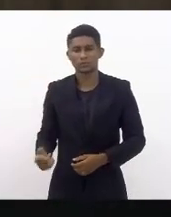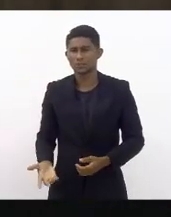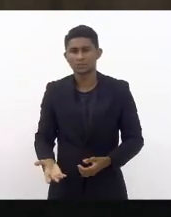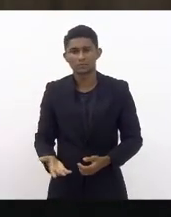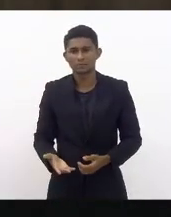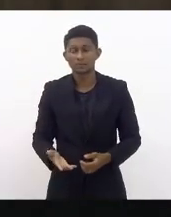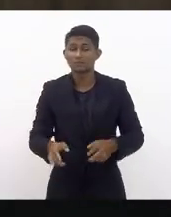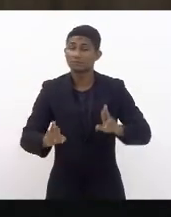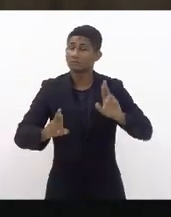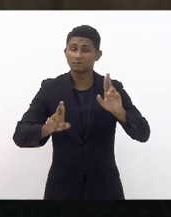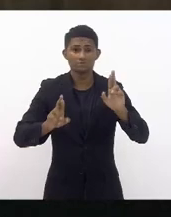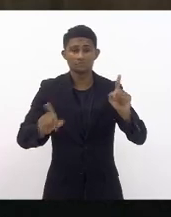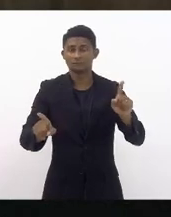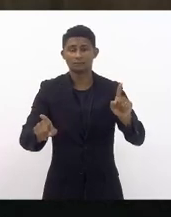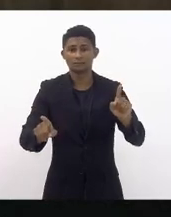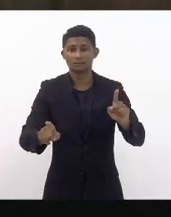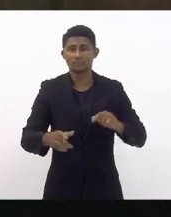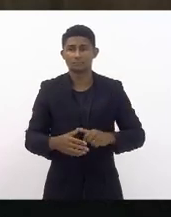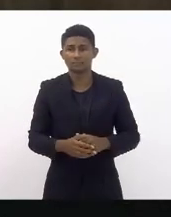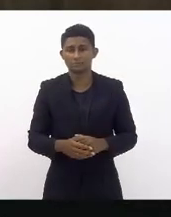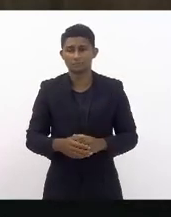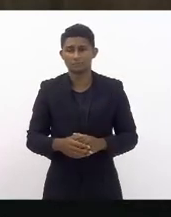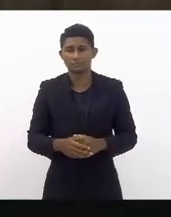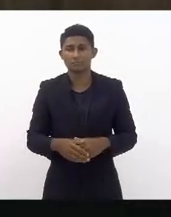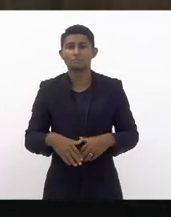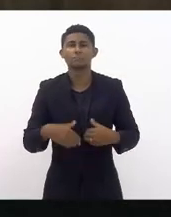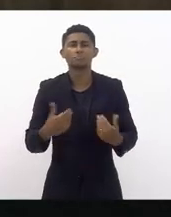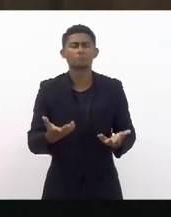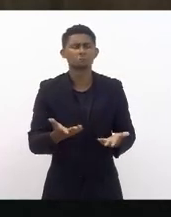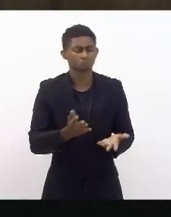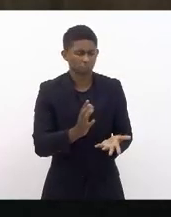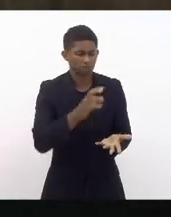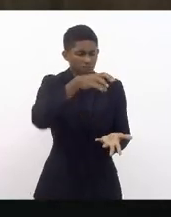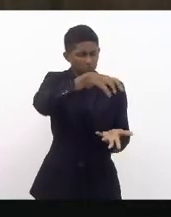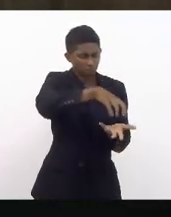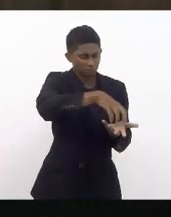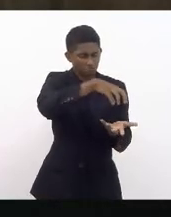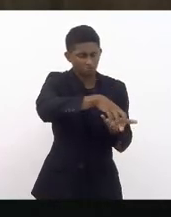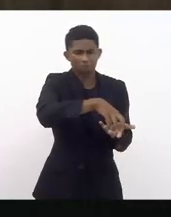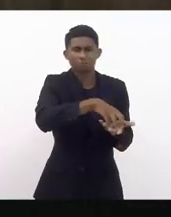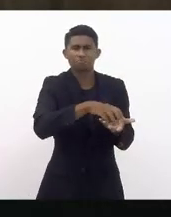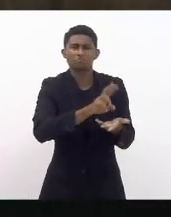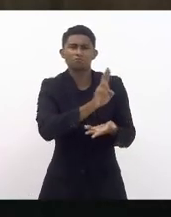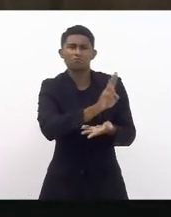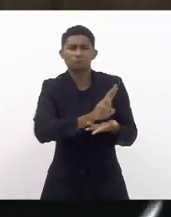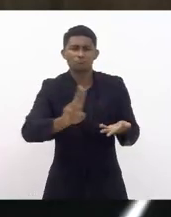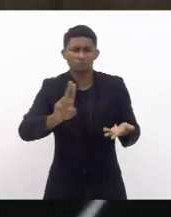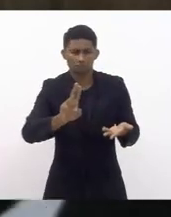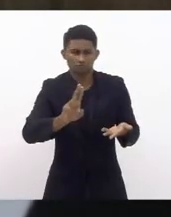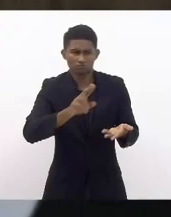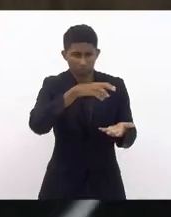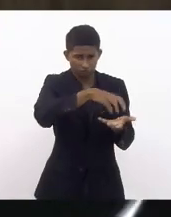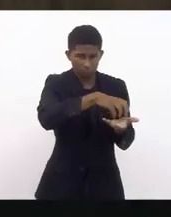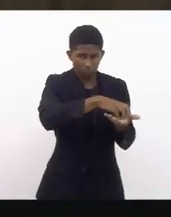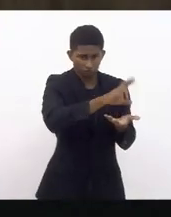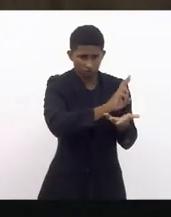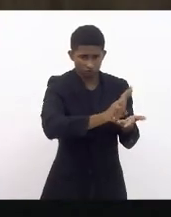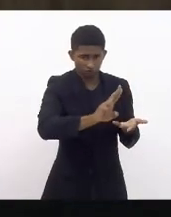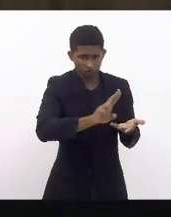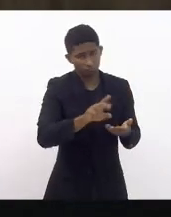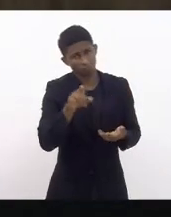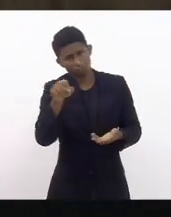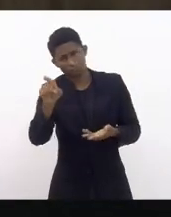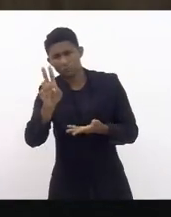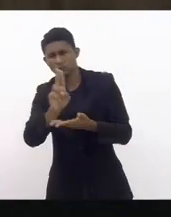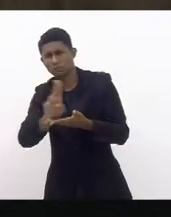essa diferença, do que é um centro universitário e o que é uma